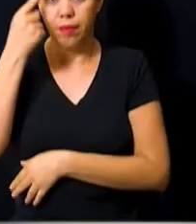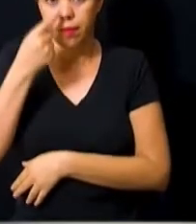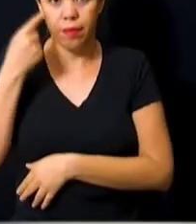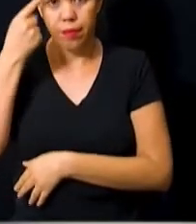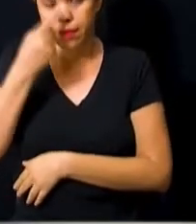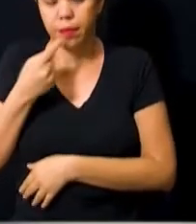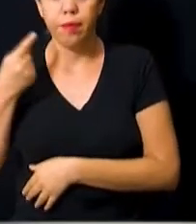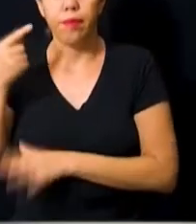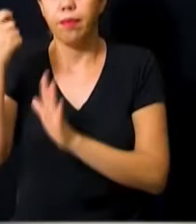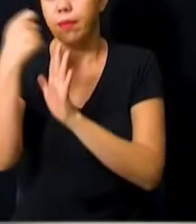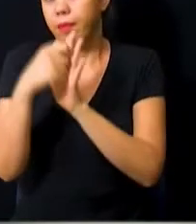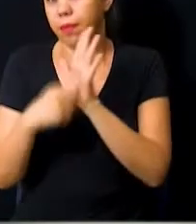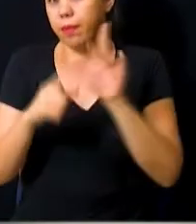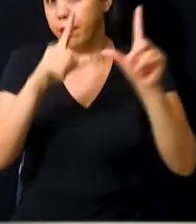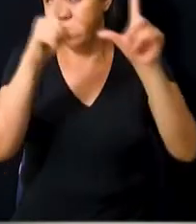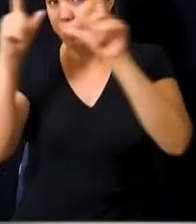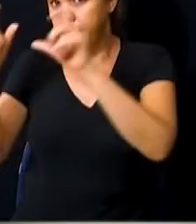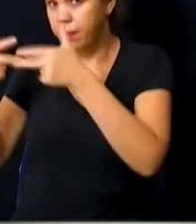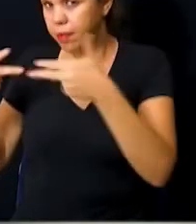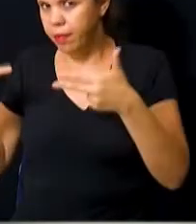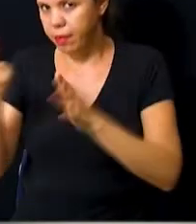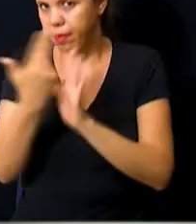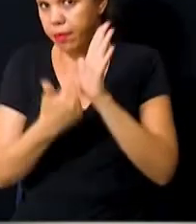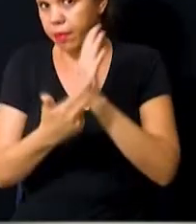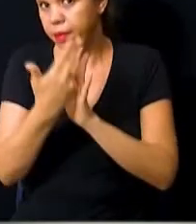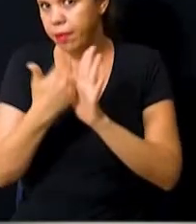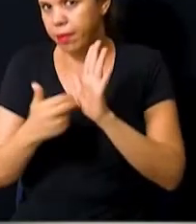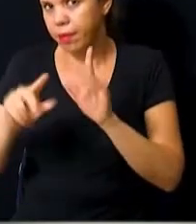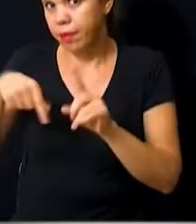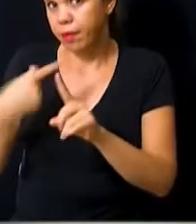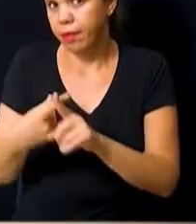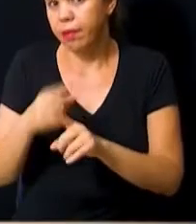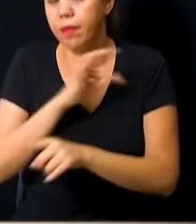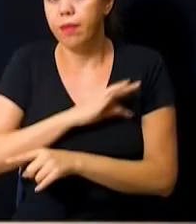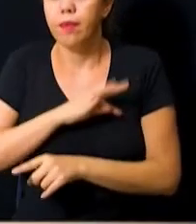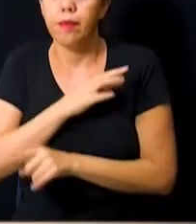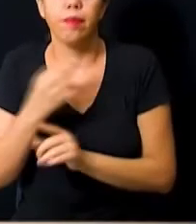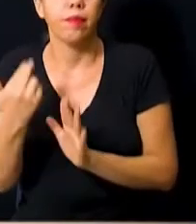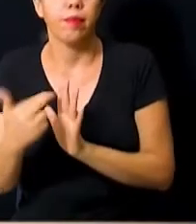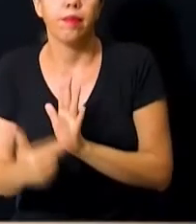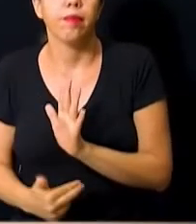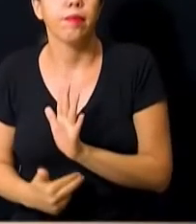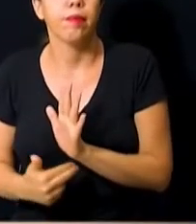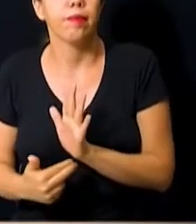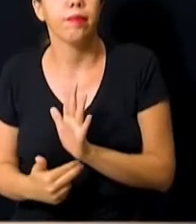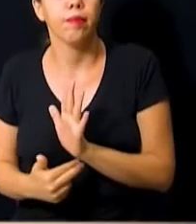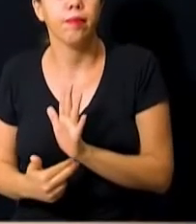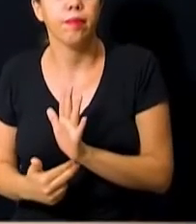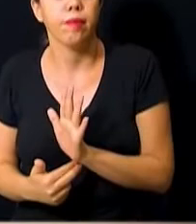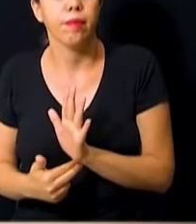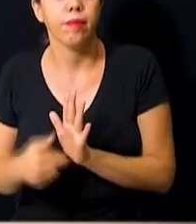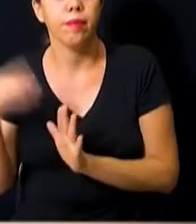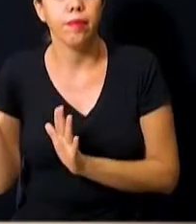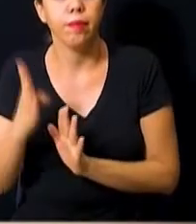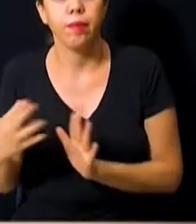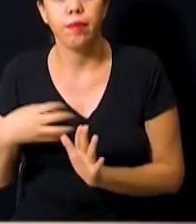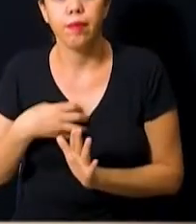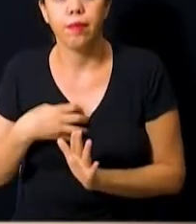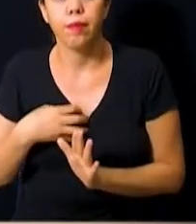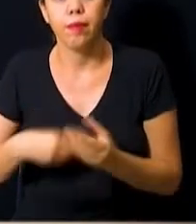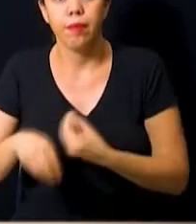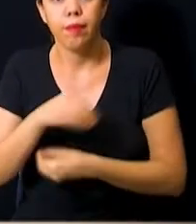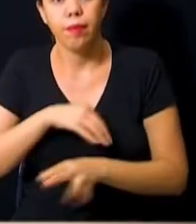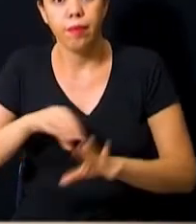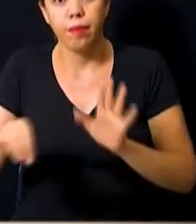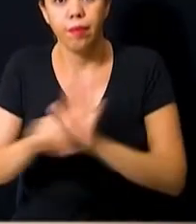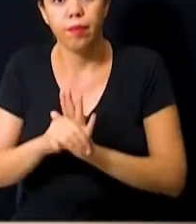sem tela, gravura, fotografia e desenho, além de técnicas mistas, versando acerca da brasilidade e